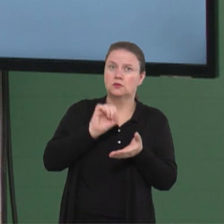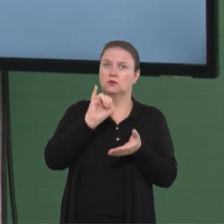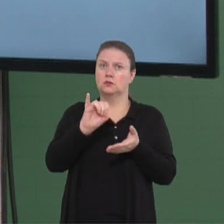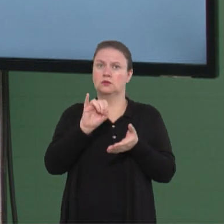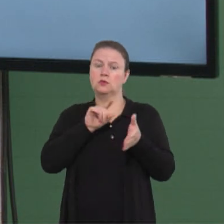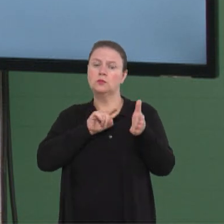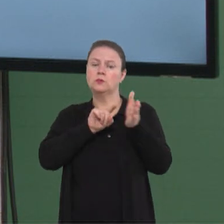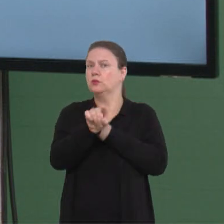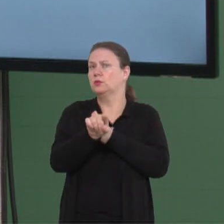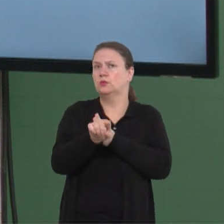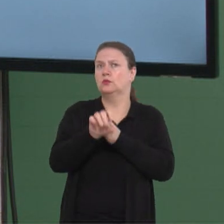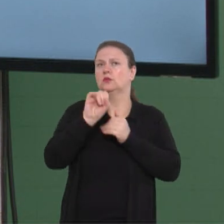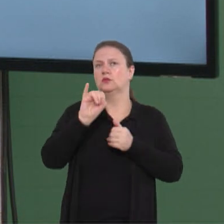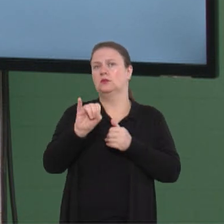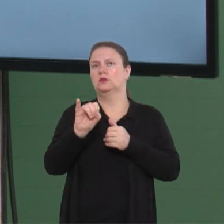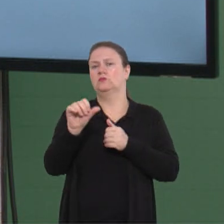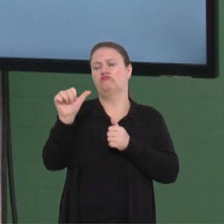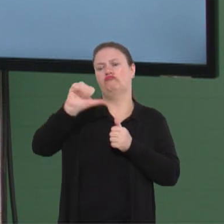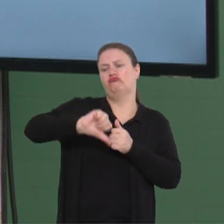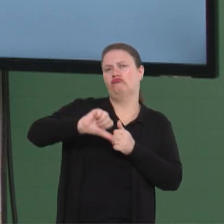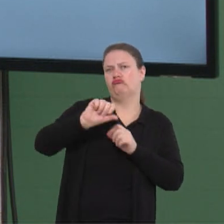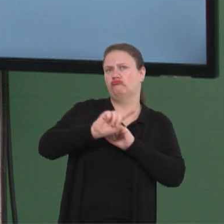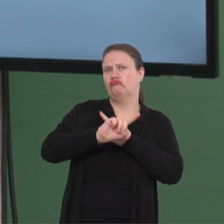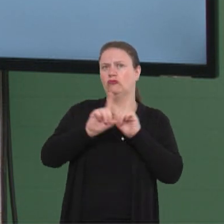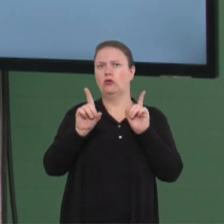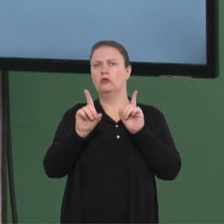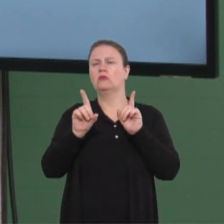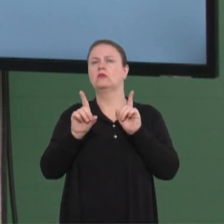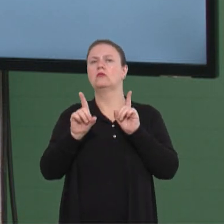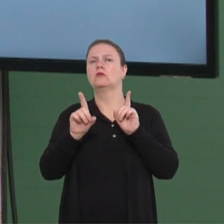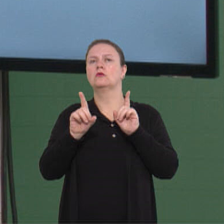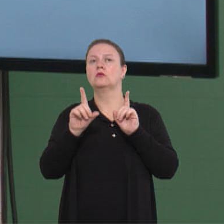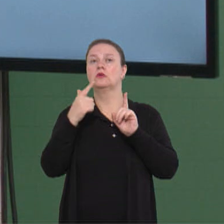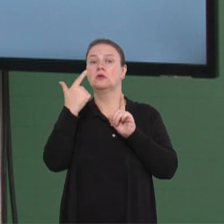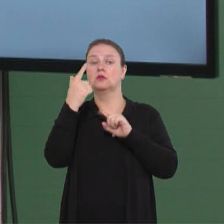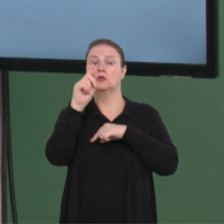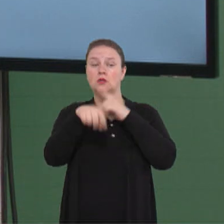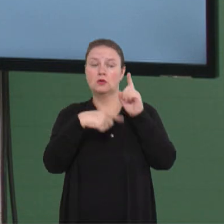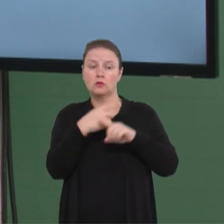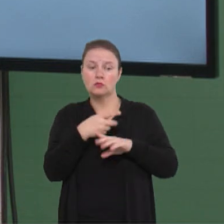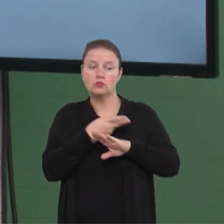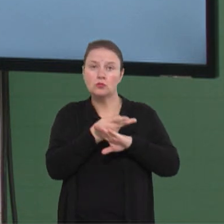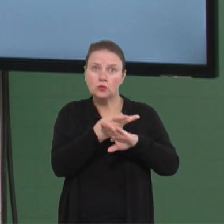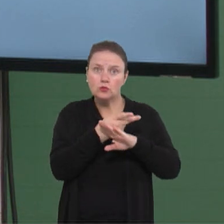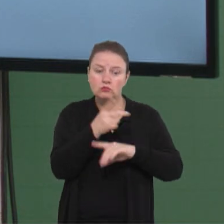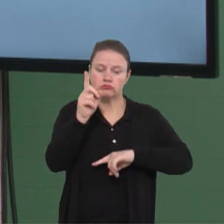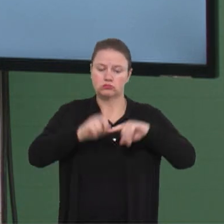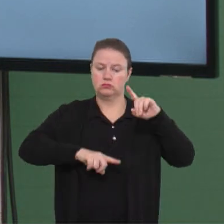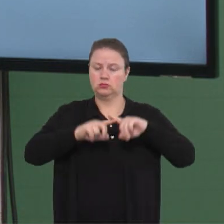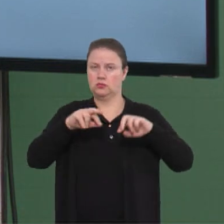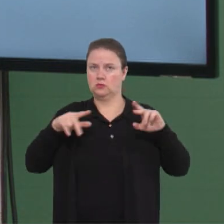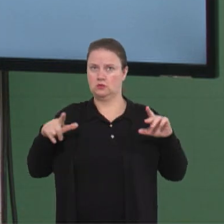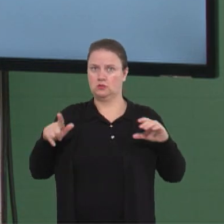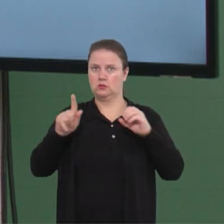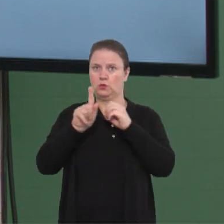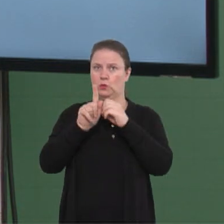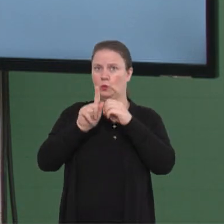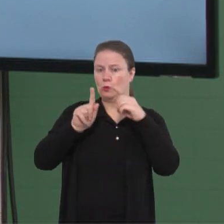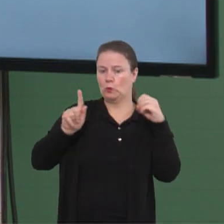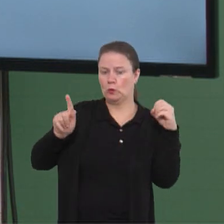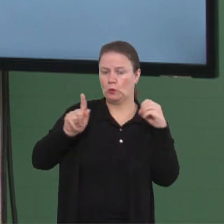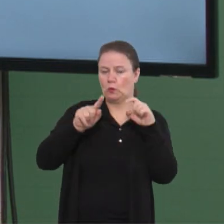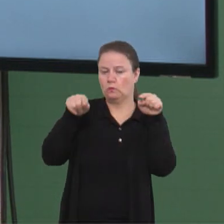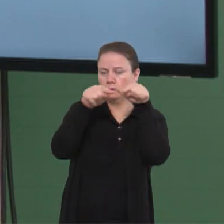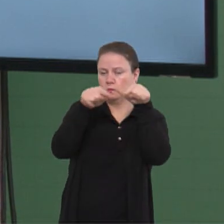caderno somente dispostos e depois você cheque com calma no google clécio tá ok valeu uma dica aqui ó sempre